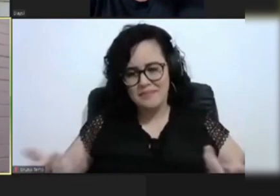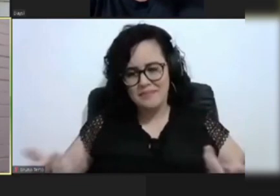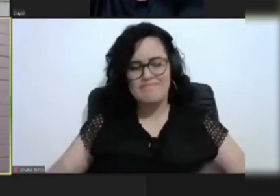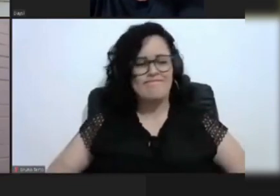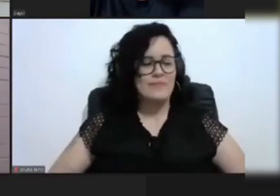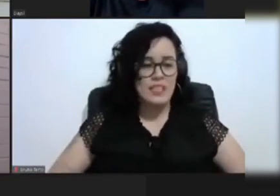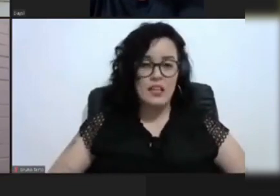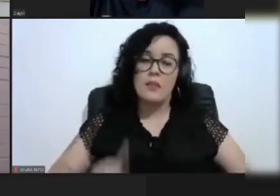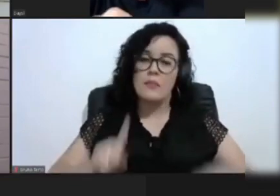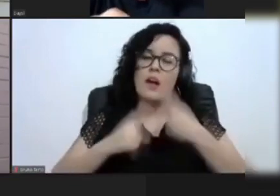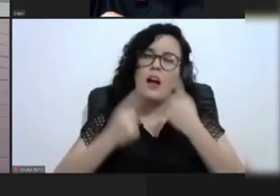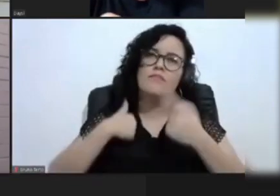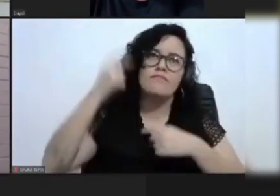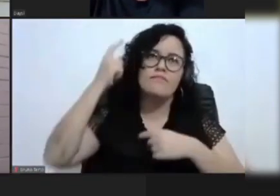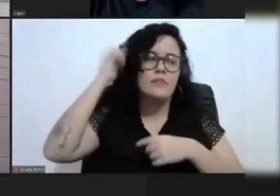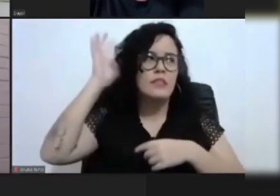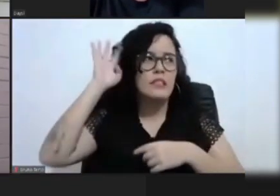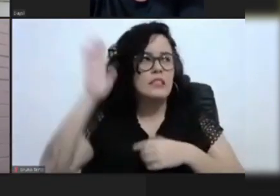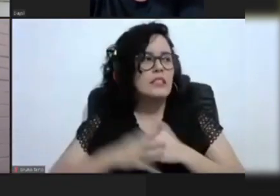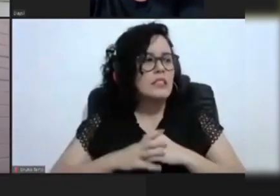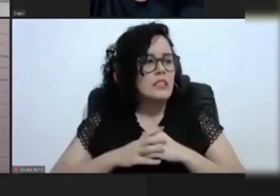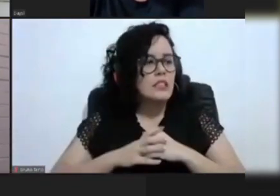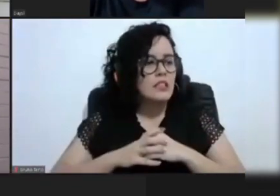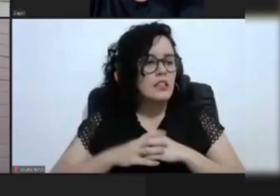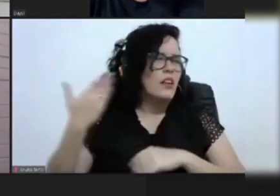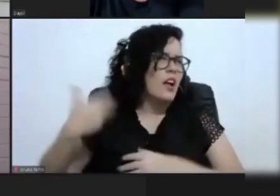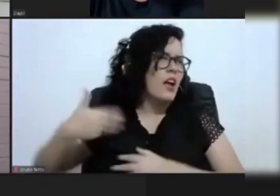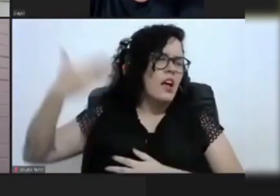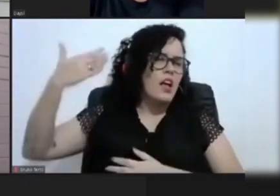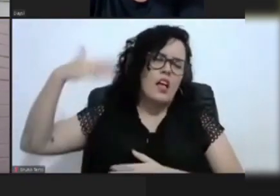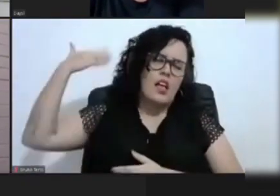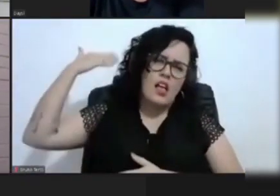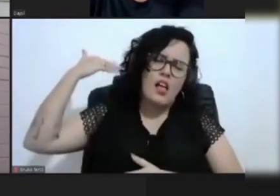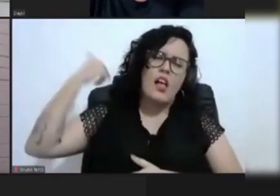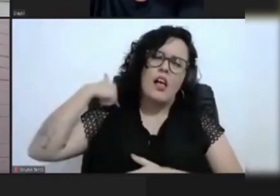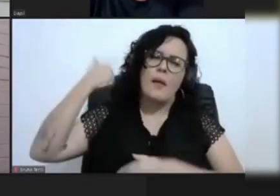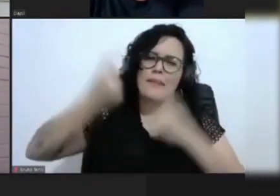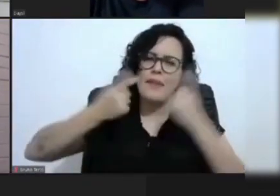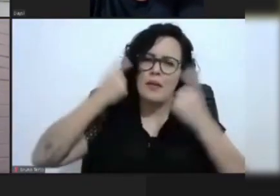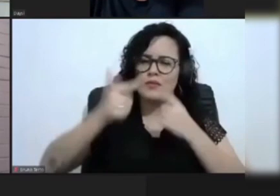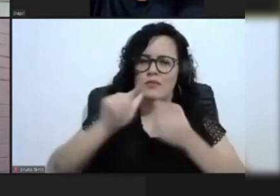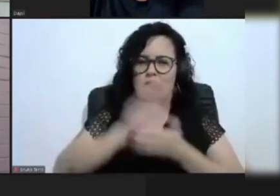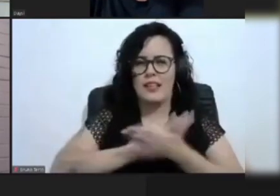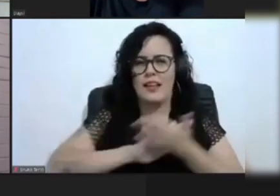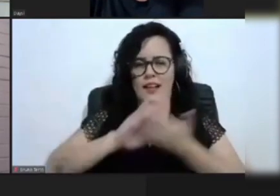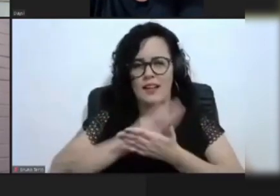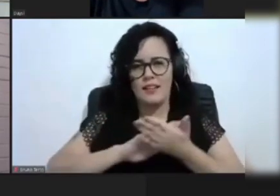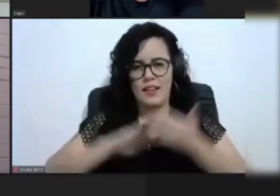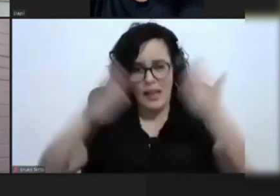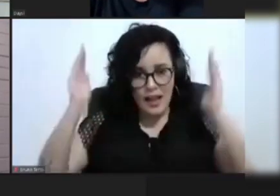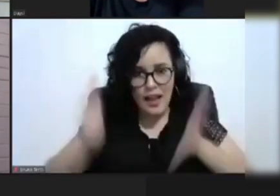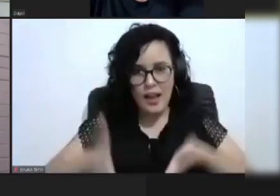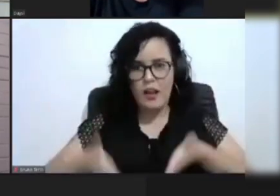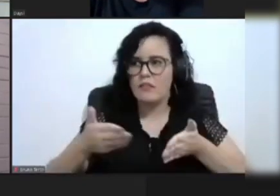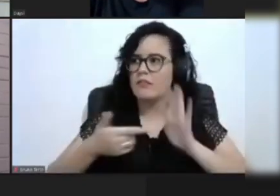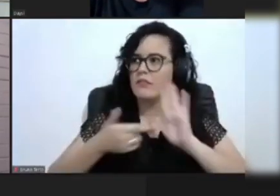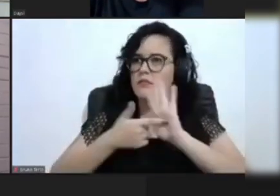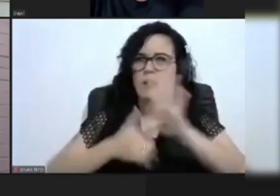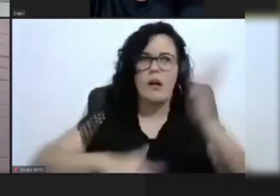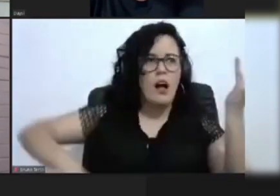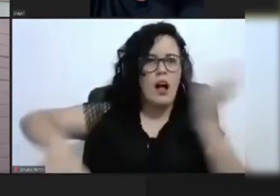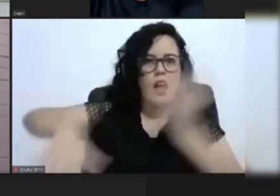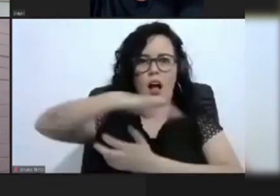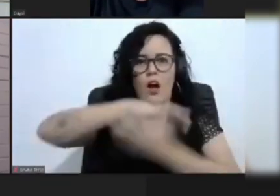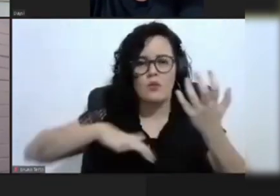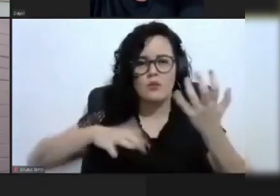mas aí eu fico pensando assim, gente, a gente naquela época era preocupado com isso, né, e hoje em dia a gente tá nesse cenário de caos aí.